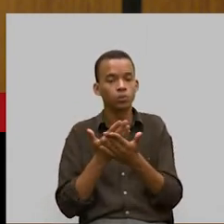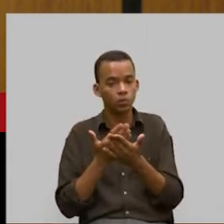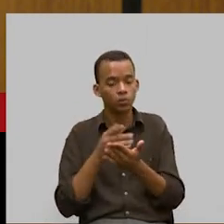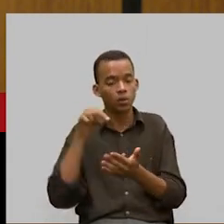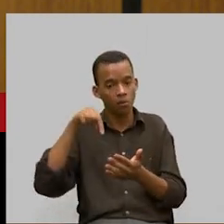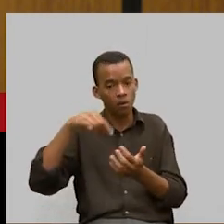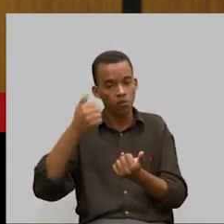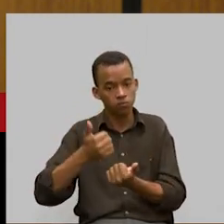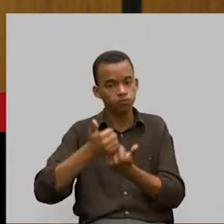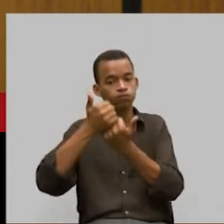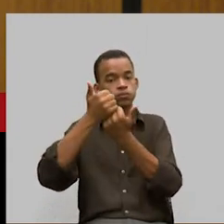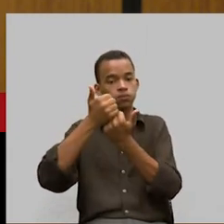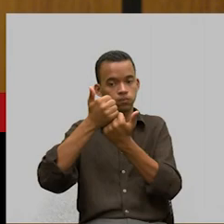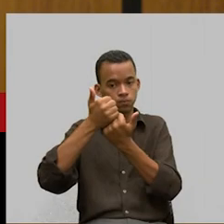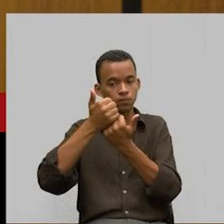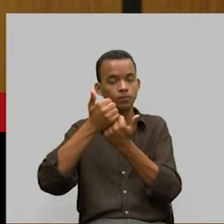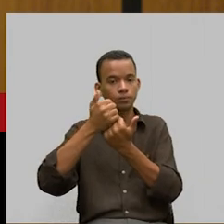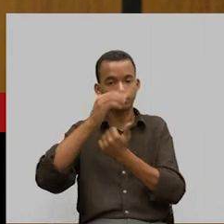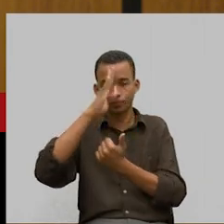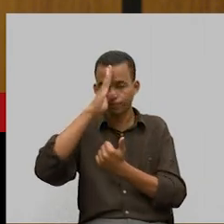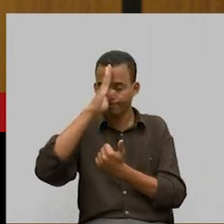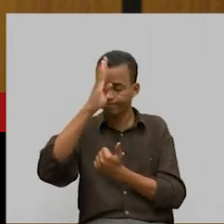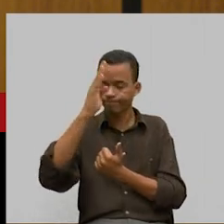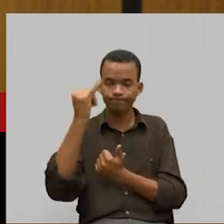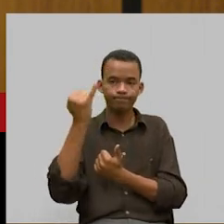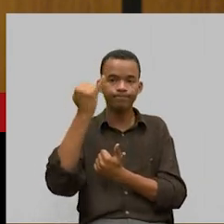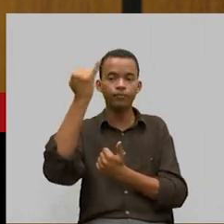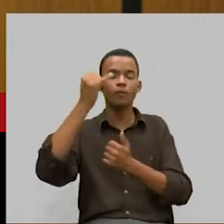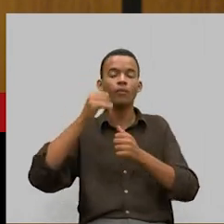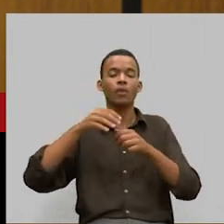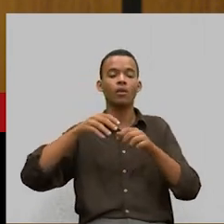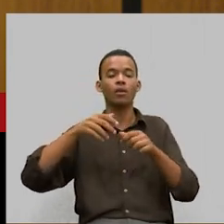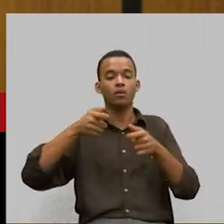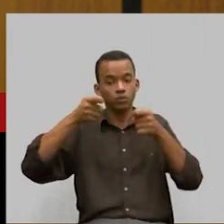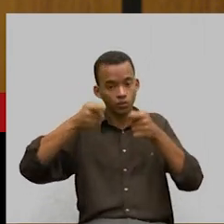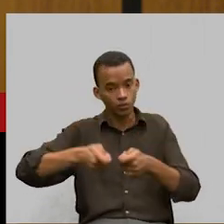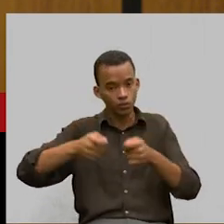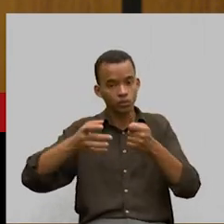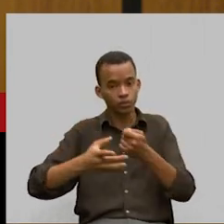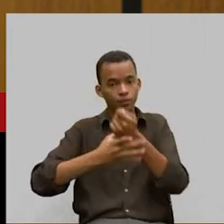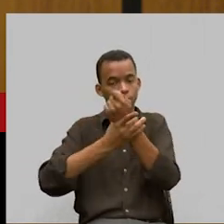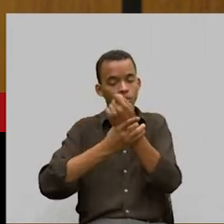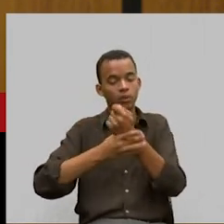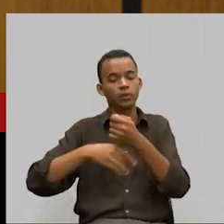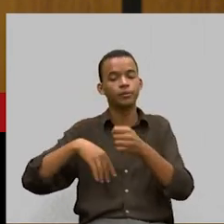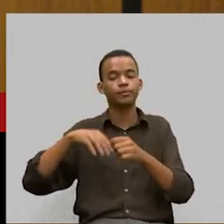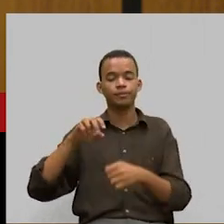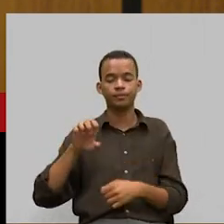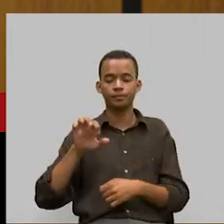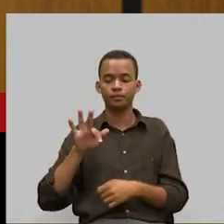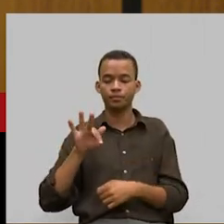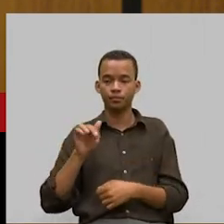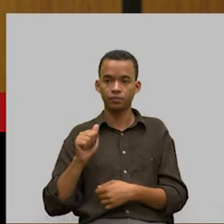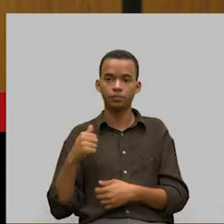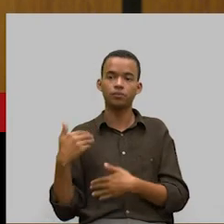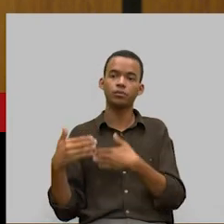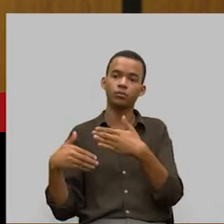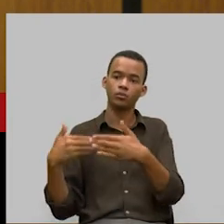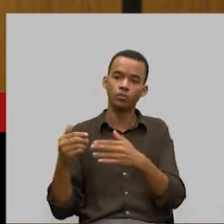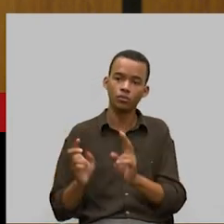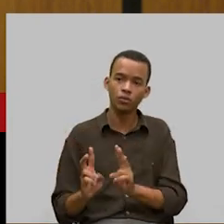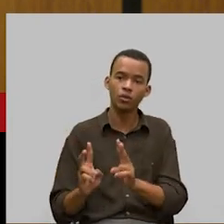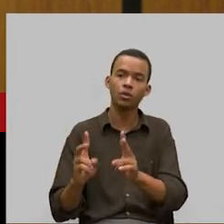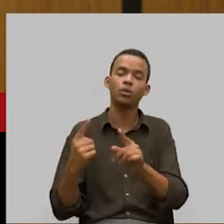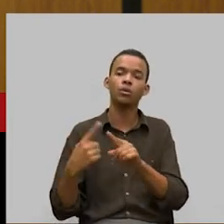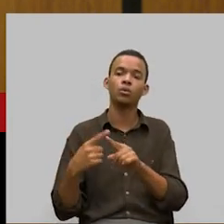fundamental para que a gente possa garantir a continuidade desse trabalho que por sinal vem sendo muito bem